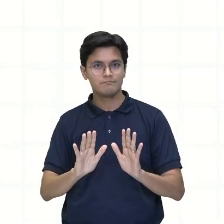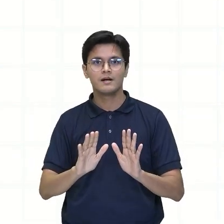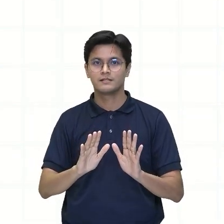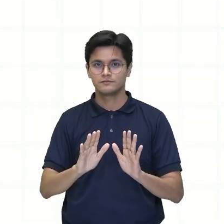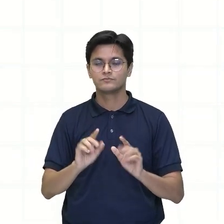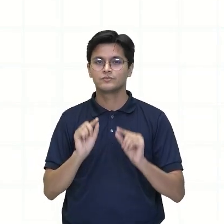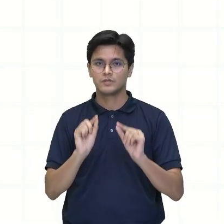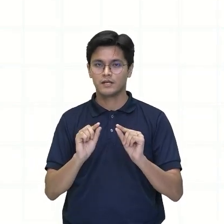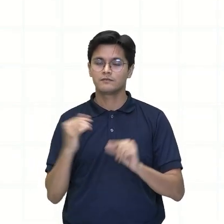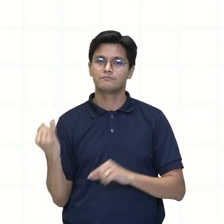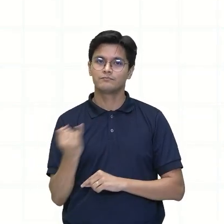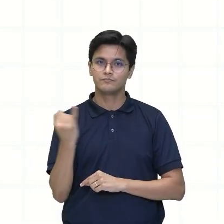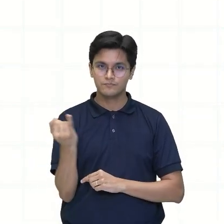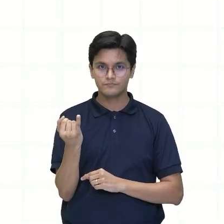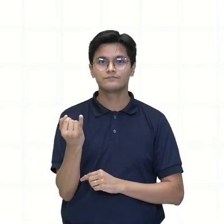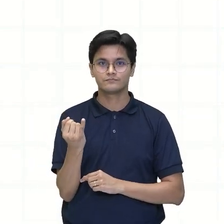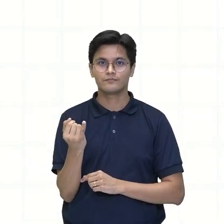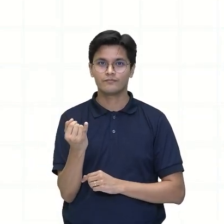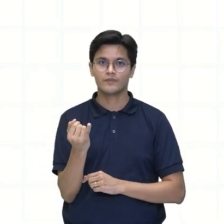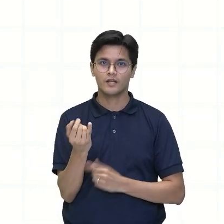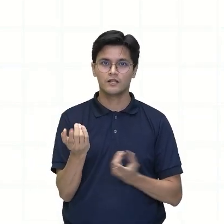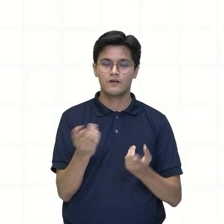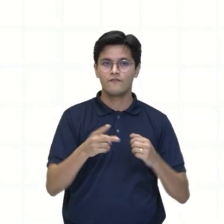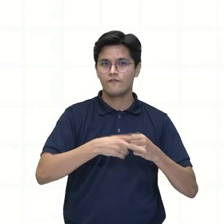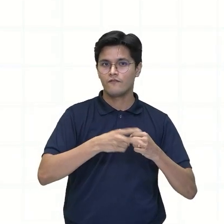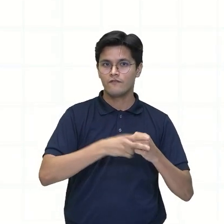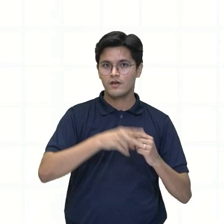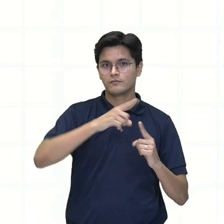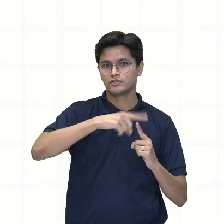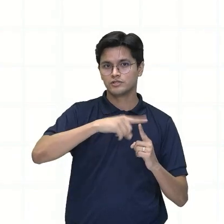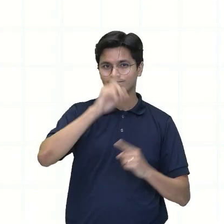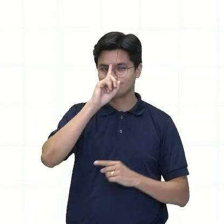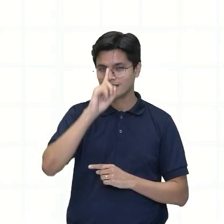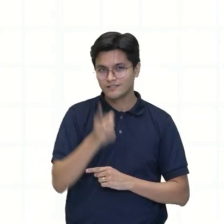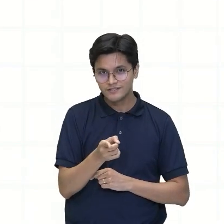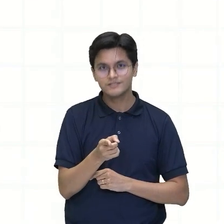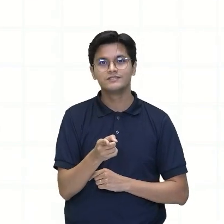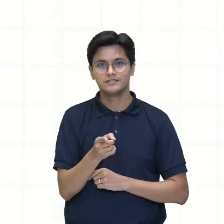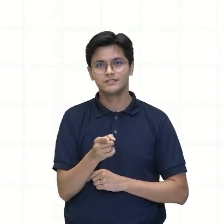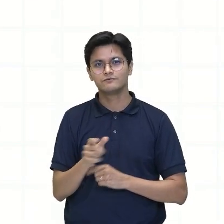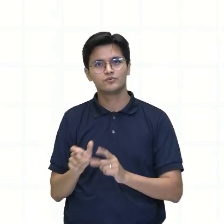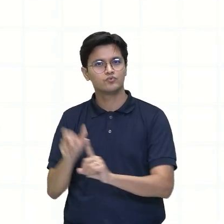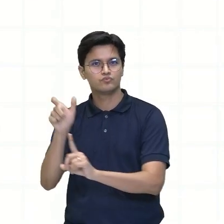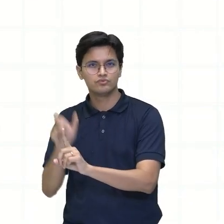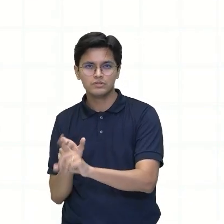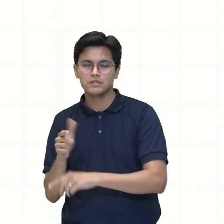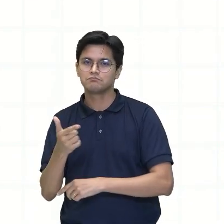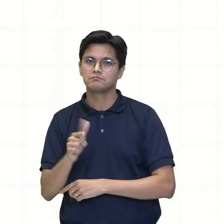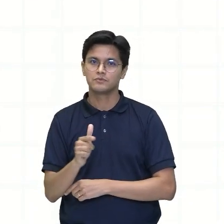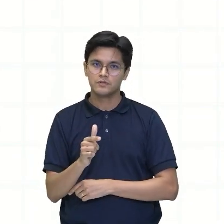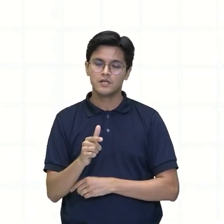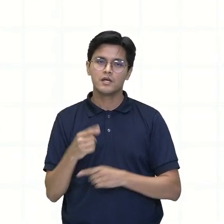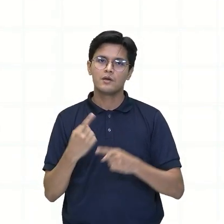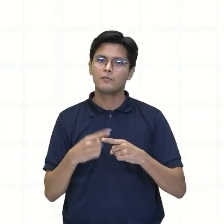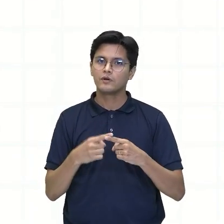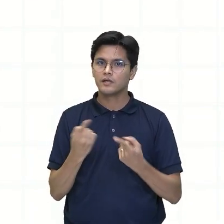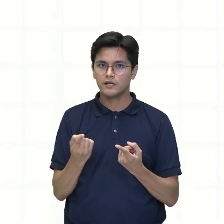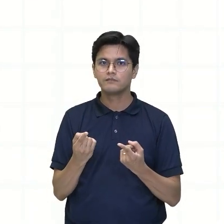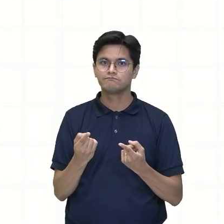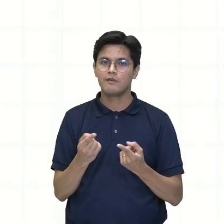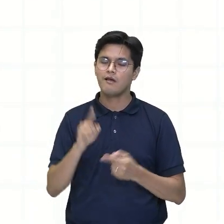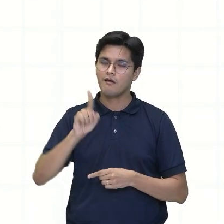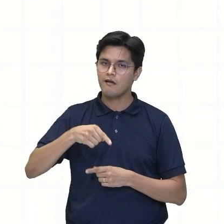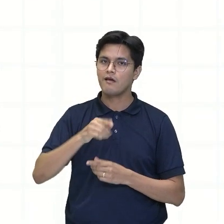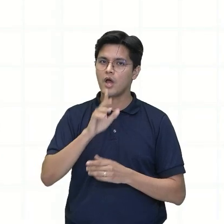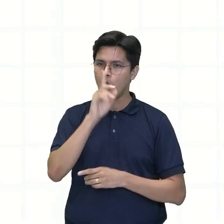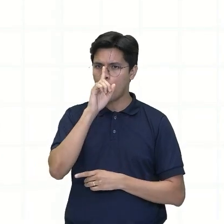tem substantivo, porque quando a gente utiliza o imperativo, a gente está dando uma ordem. Se eu falar